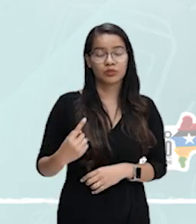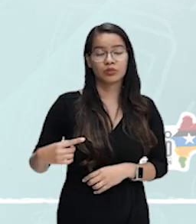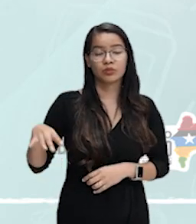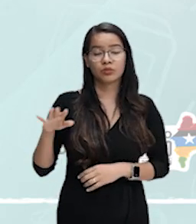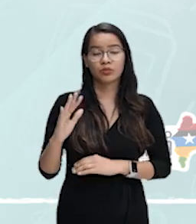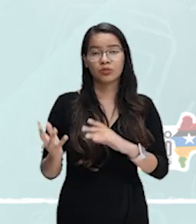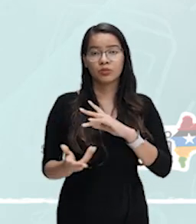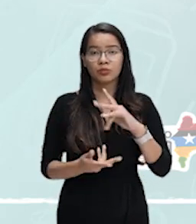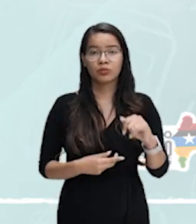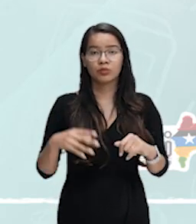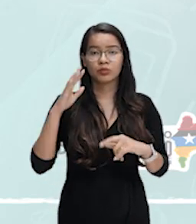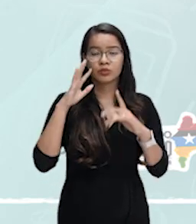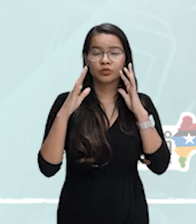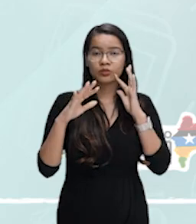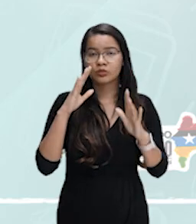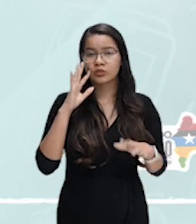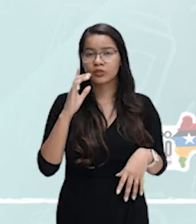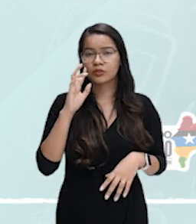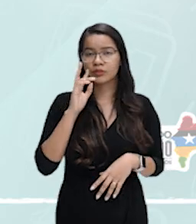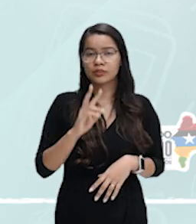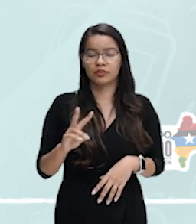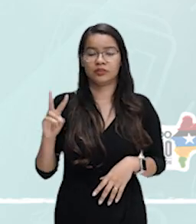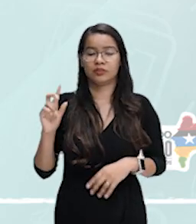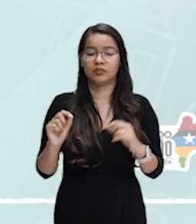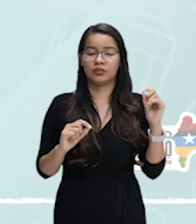o mundo de sonhos, na visão do Miró,